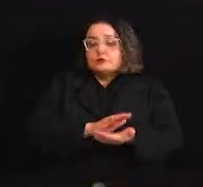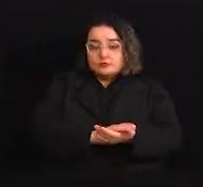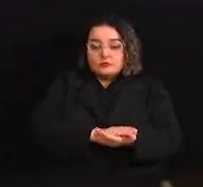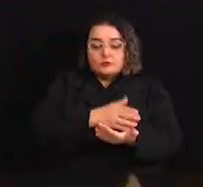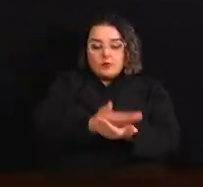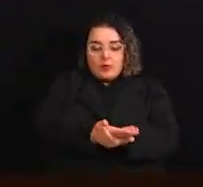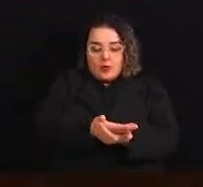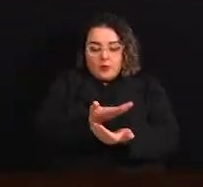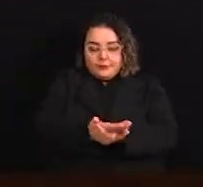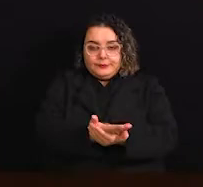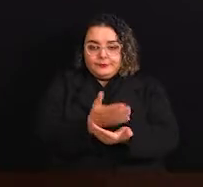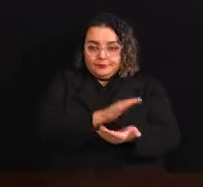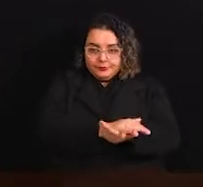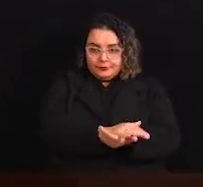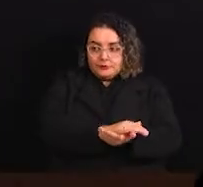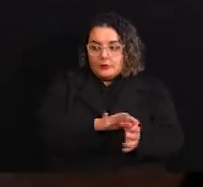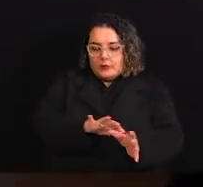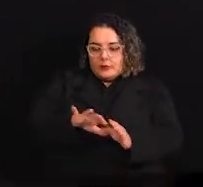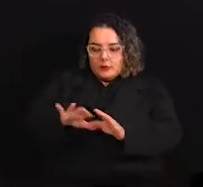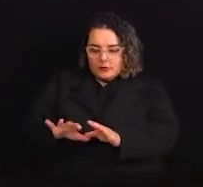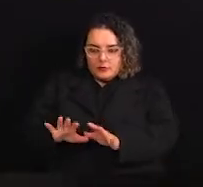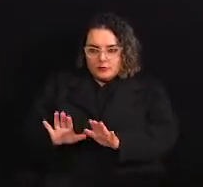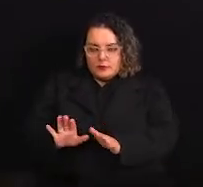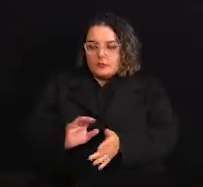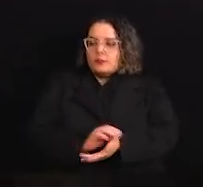Vá empanando todos e reserve.